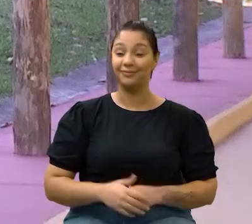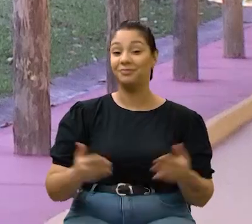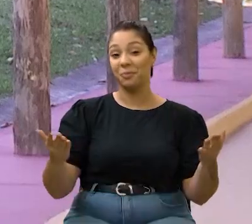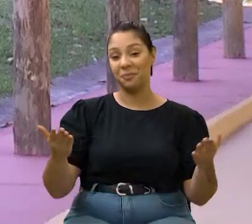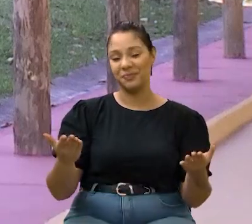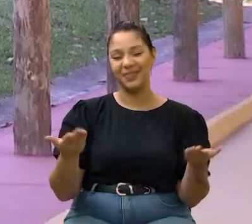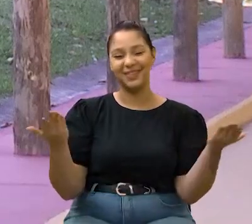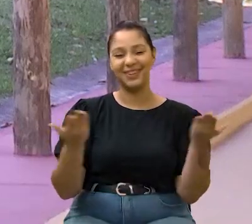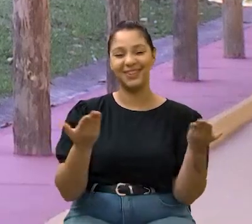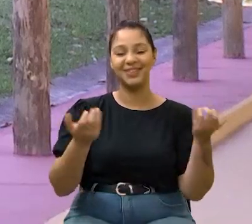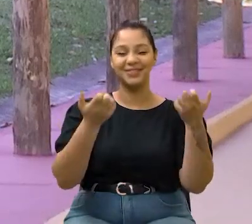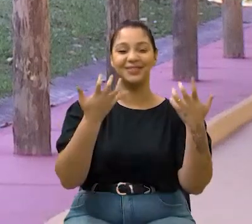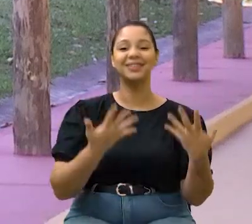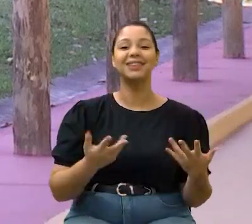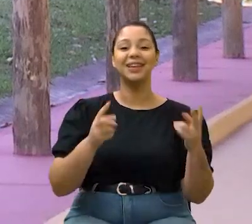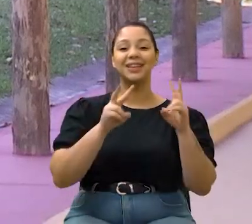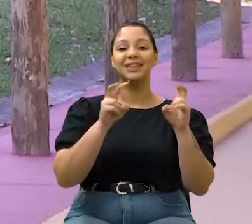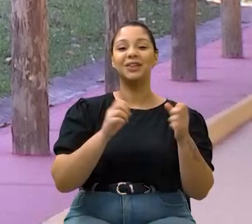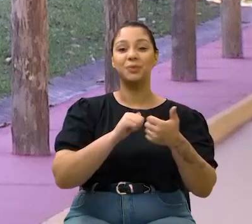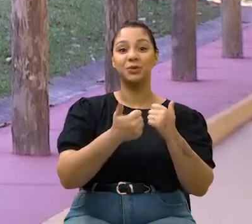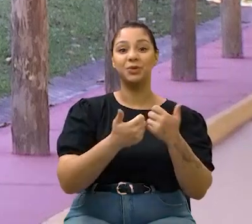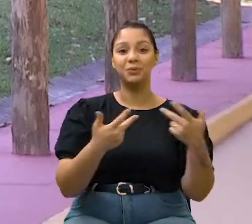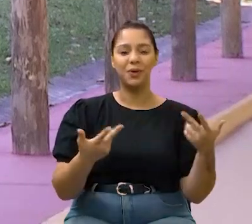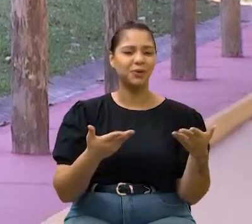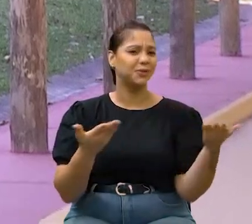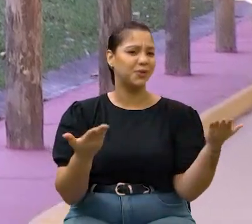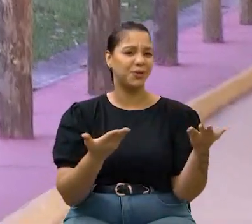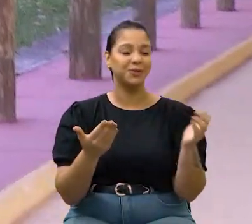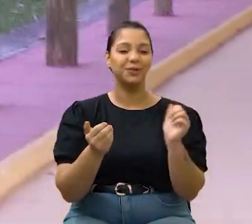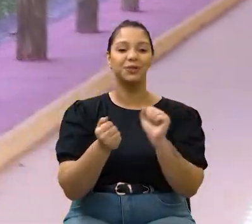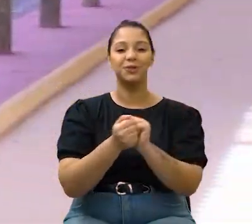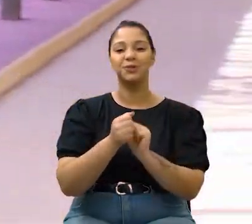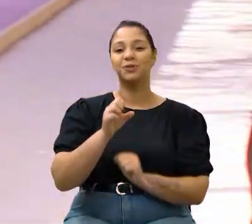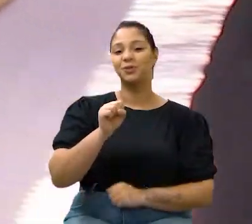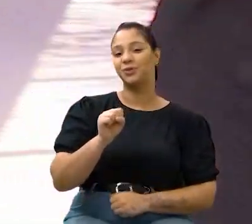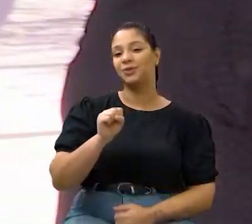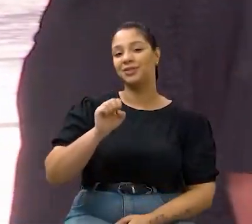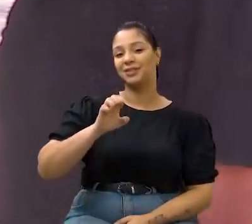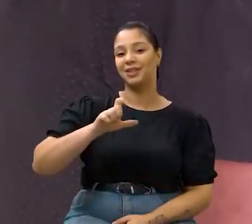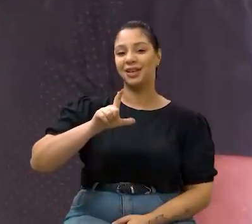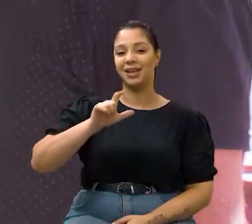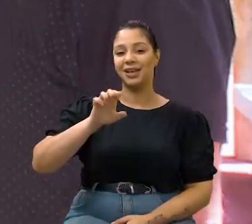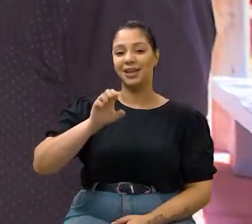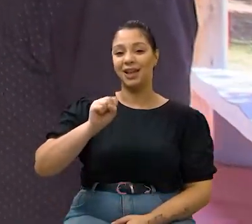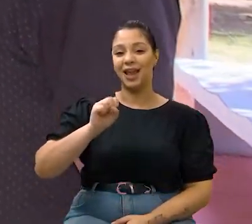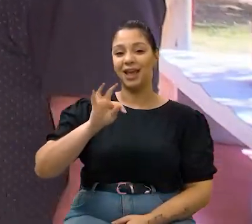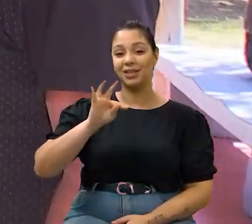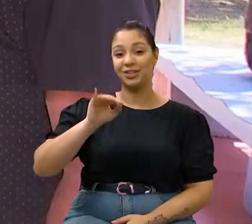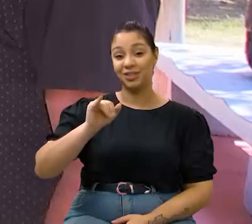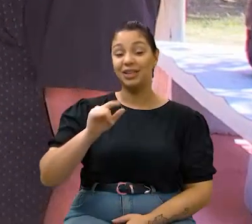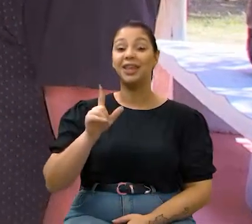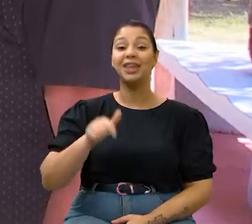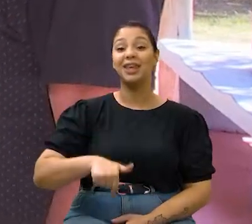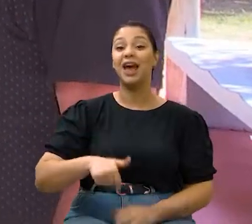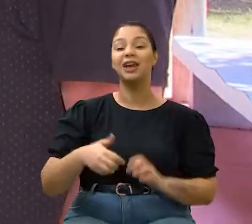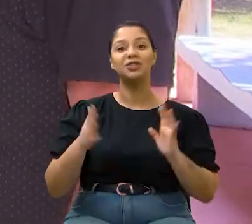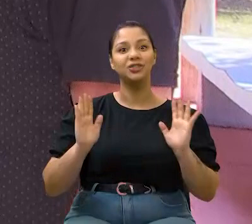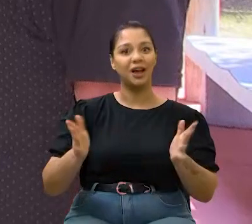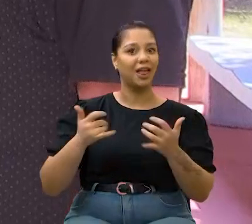Bom, pra gente falar um pouco mais sobre esse esporte, tô aqui com o Celestio, não é? Que joga faz